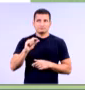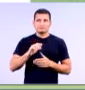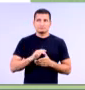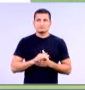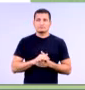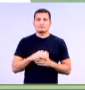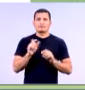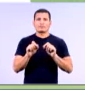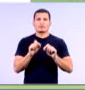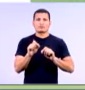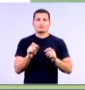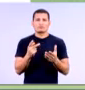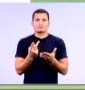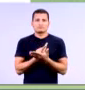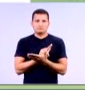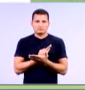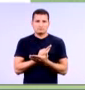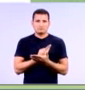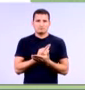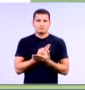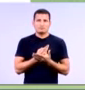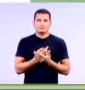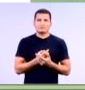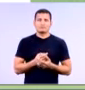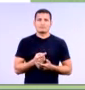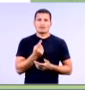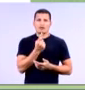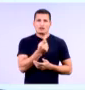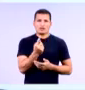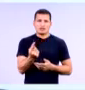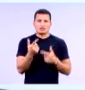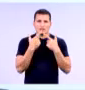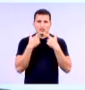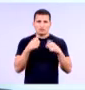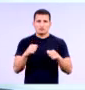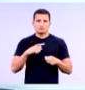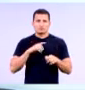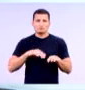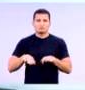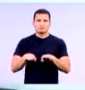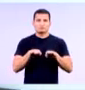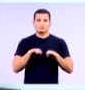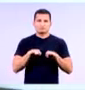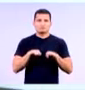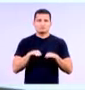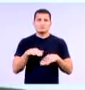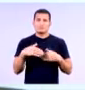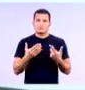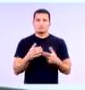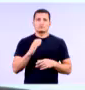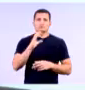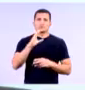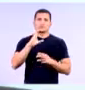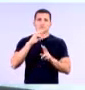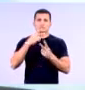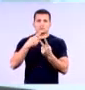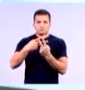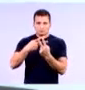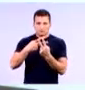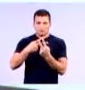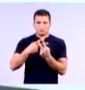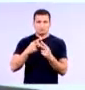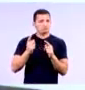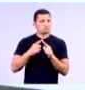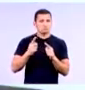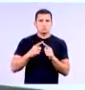O que aconteceu, né? Cada linguagem de desenvolvimento tem um padrão. Então, no C#, se você for desenvolver C#, é igualzinho